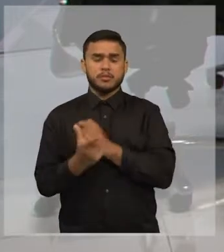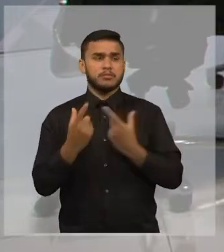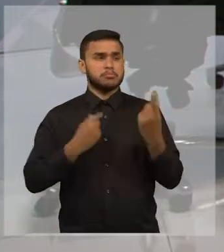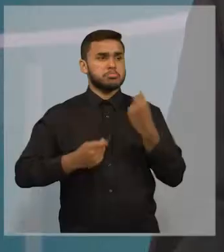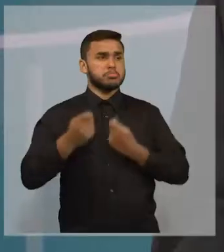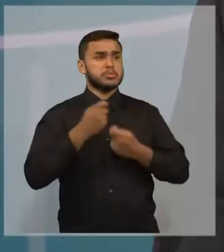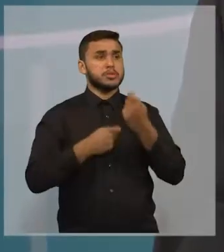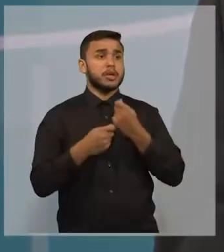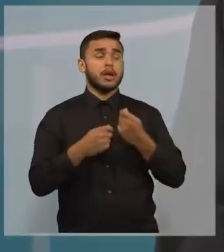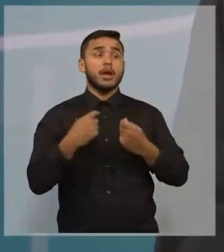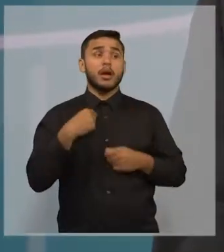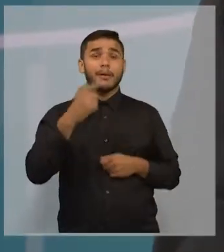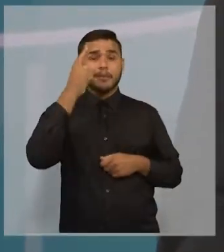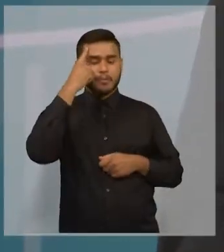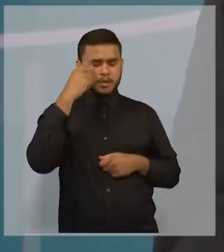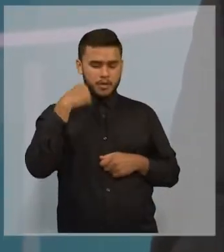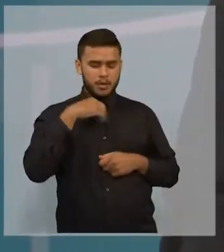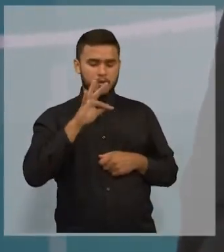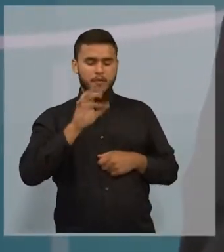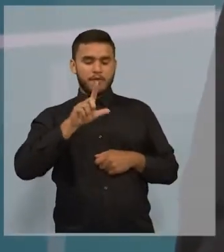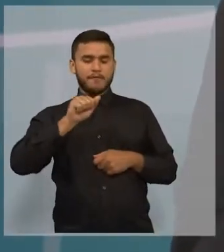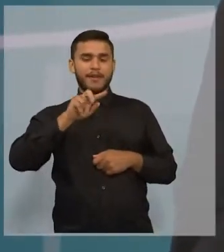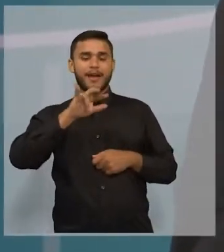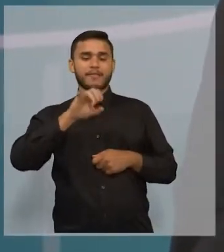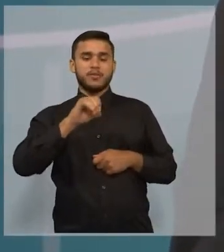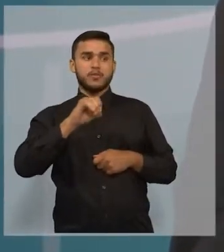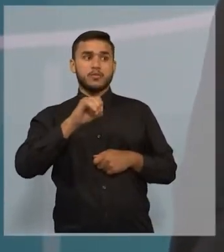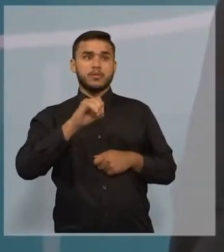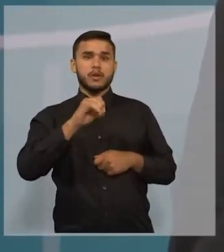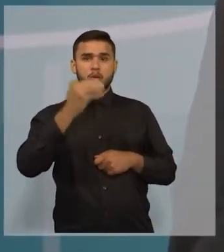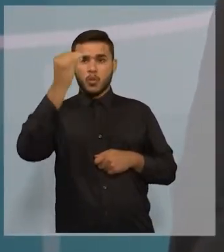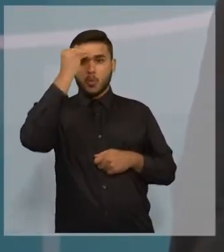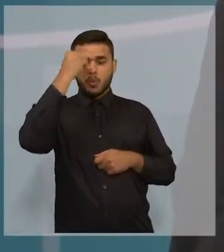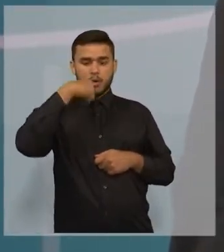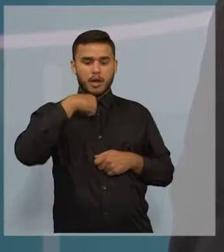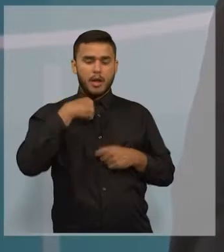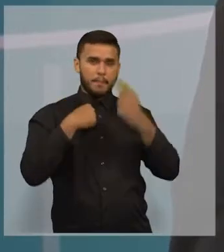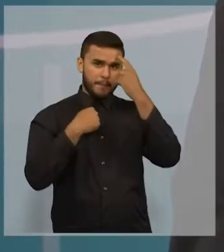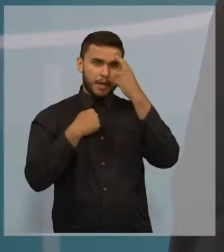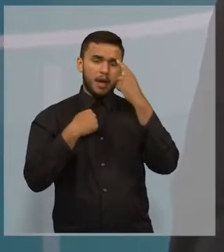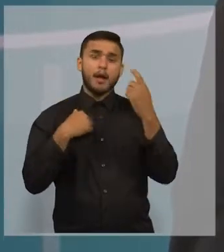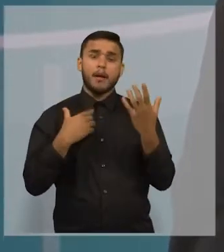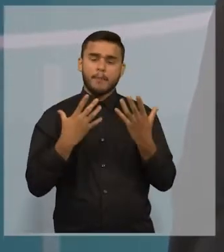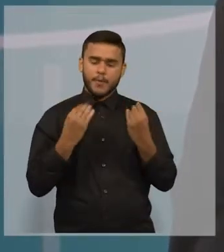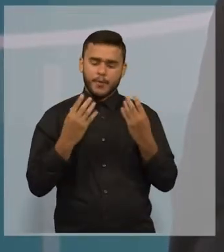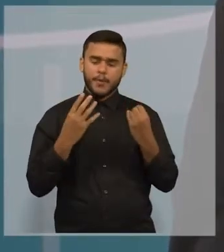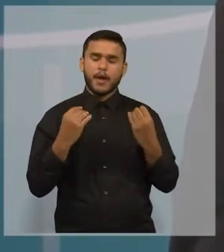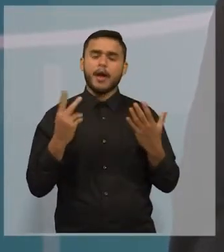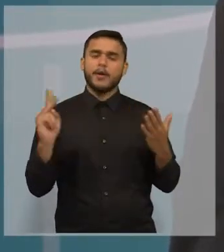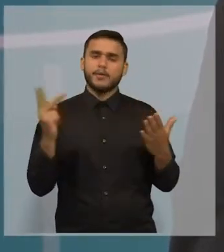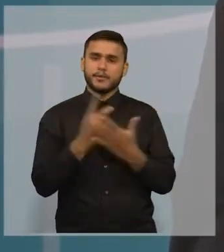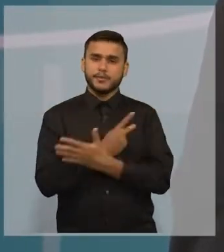agente, de quem praticou. Mas politicamente passa, não é? E você vê a imprensa